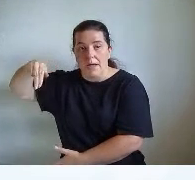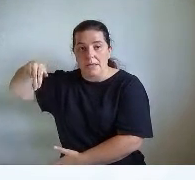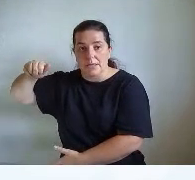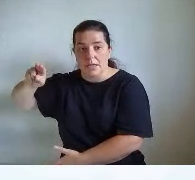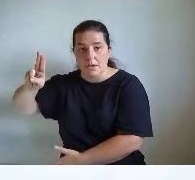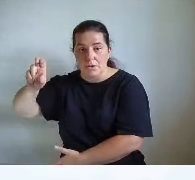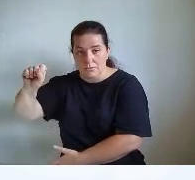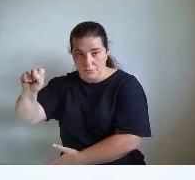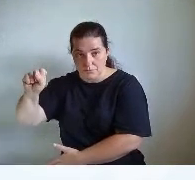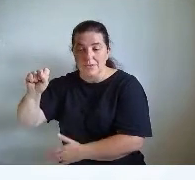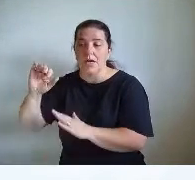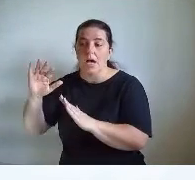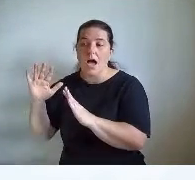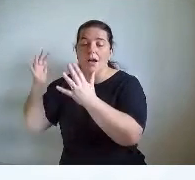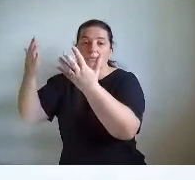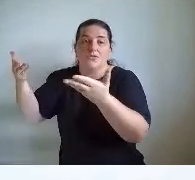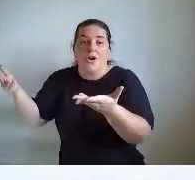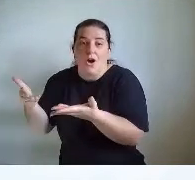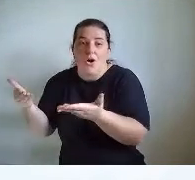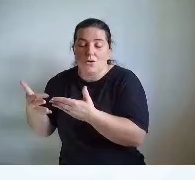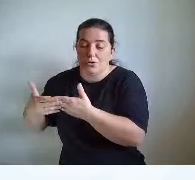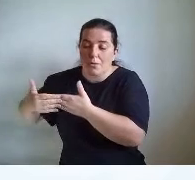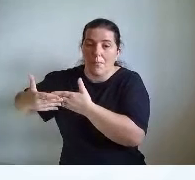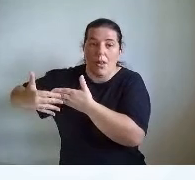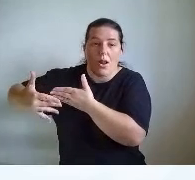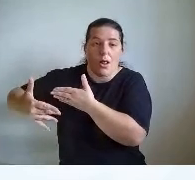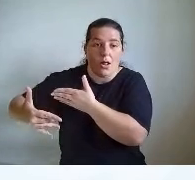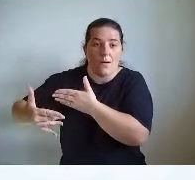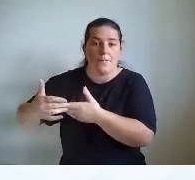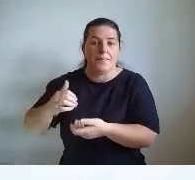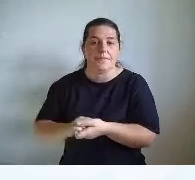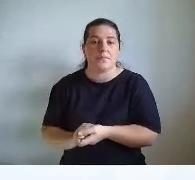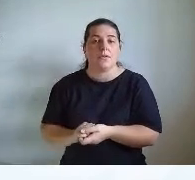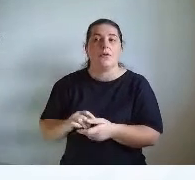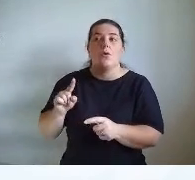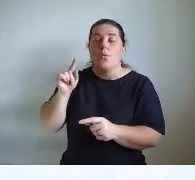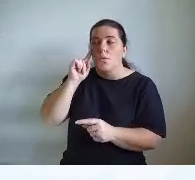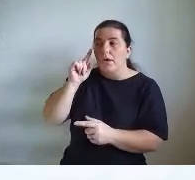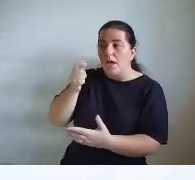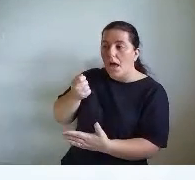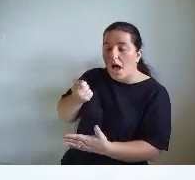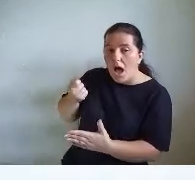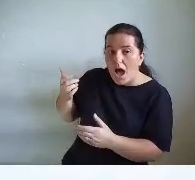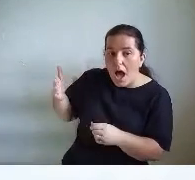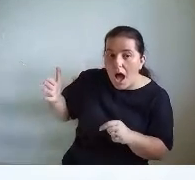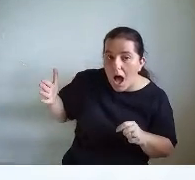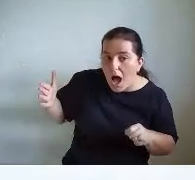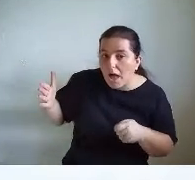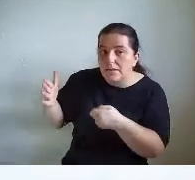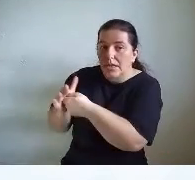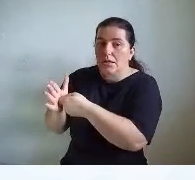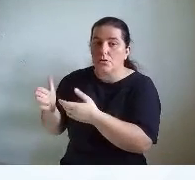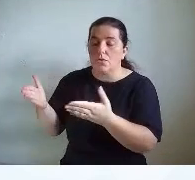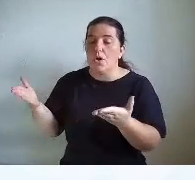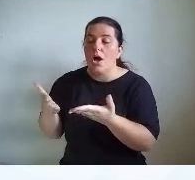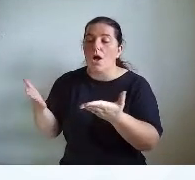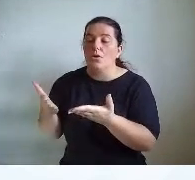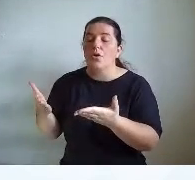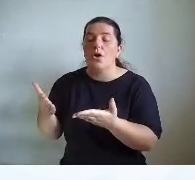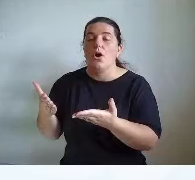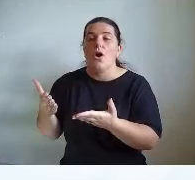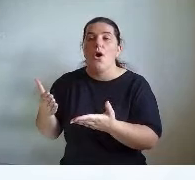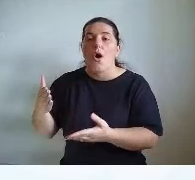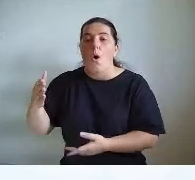Mas o foco da denúncia é aquele momento que, segundo a OAB, né, a denúncia, ele tinha conhecimento,